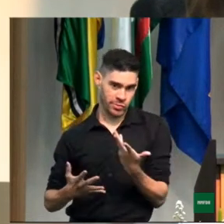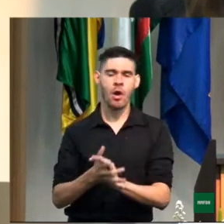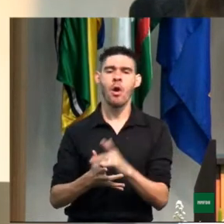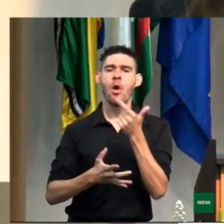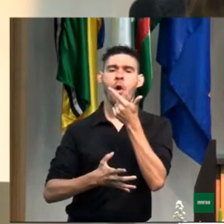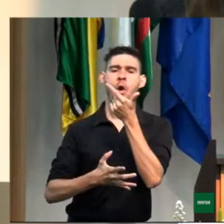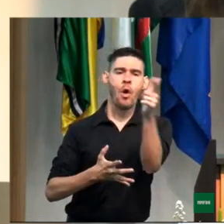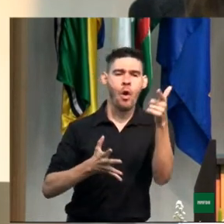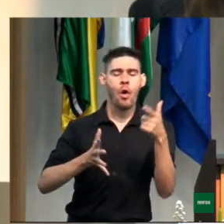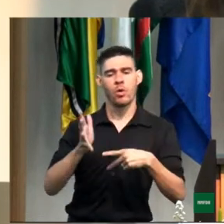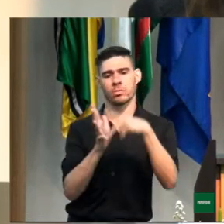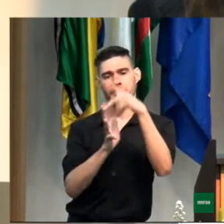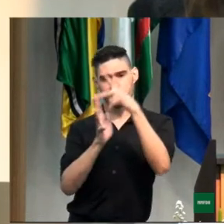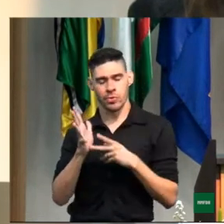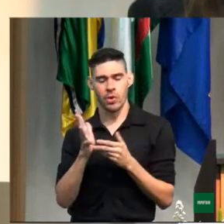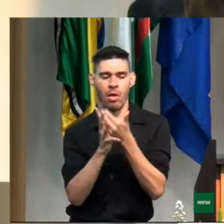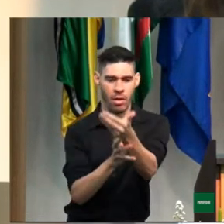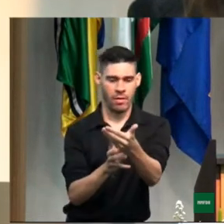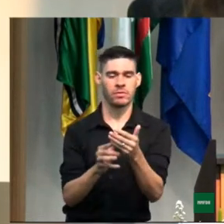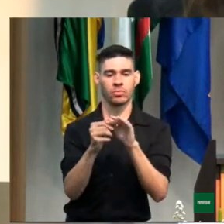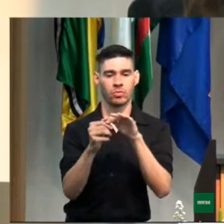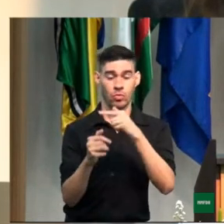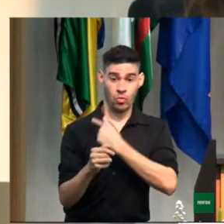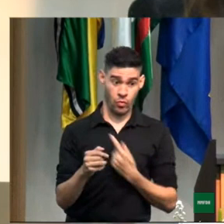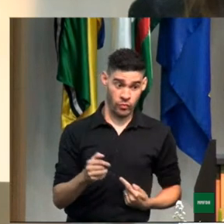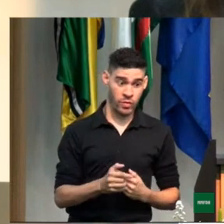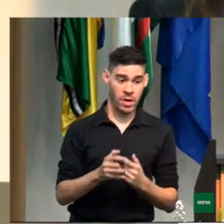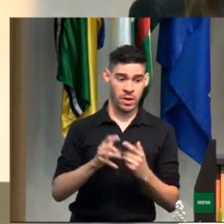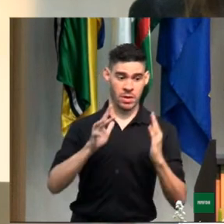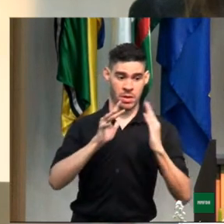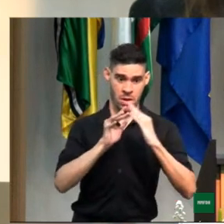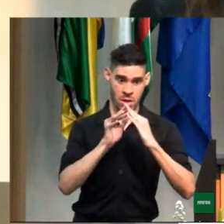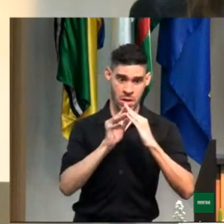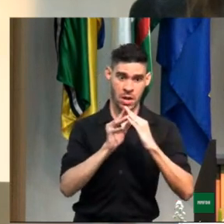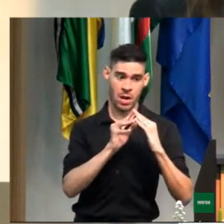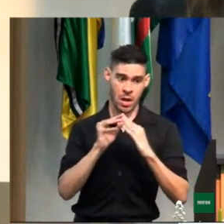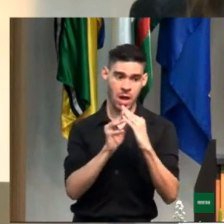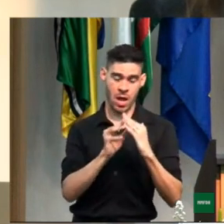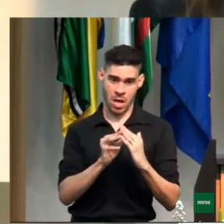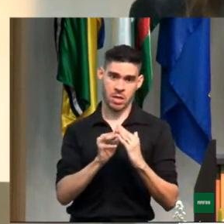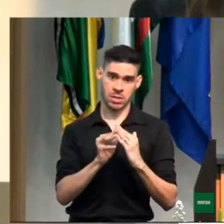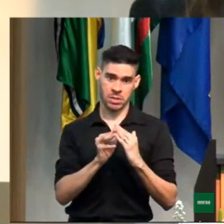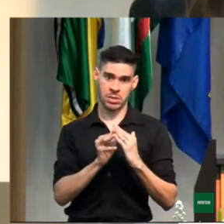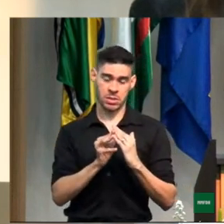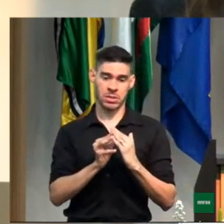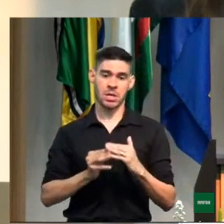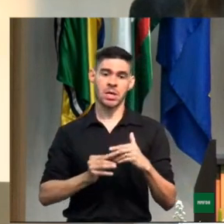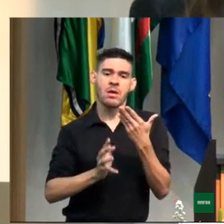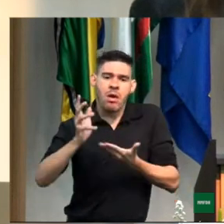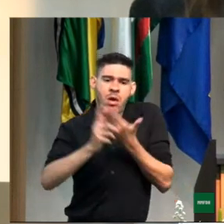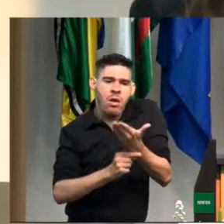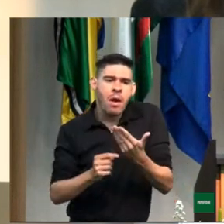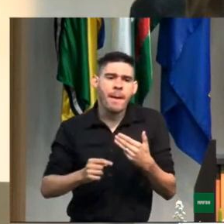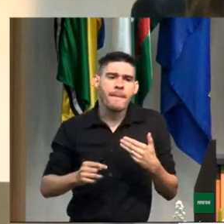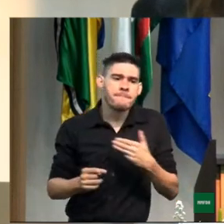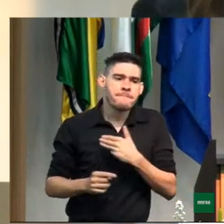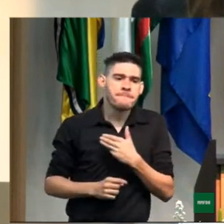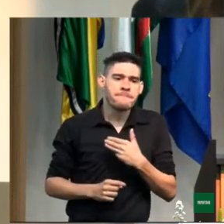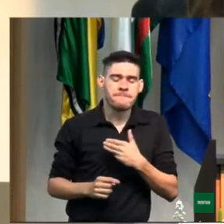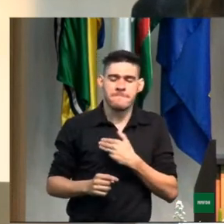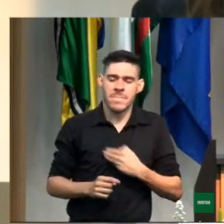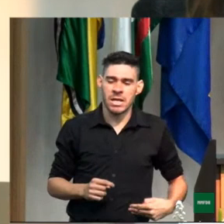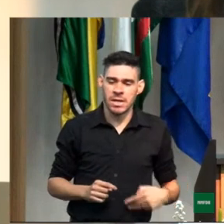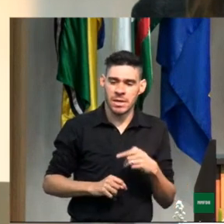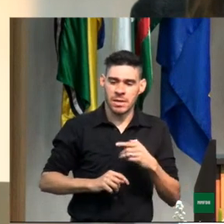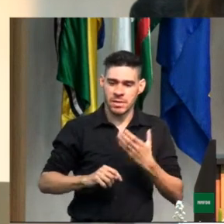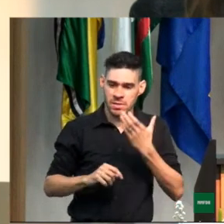começar de casa, vamos deixar estabelecido, a ministra já está em tratativa com o ministro Guedes, com a INAP, para que a gente deixe estabelecido como modelo